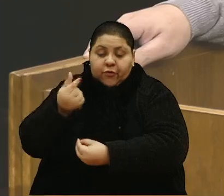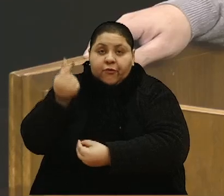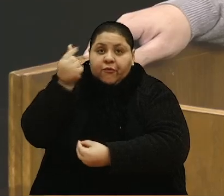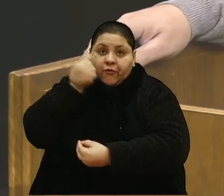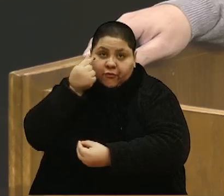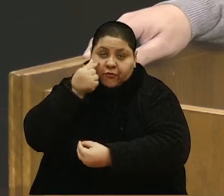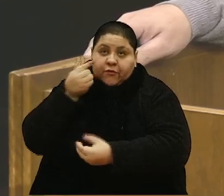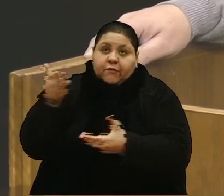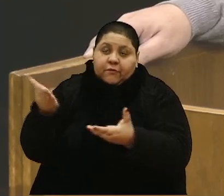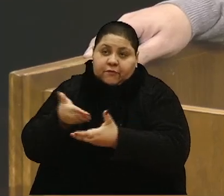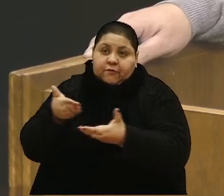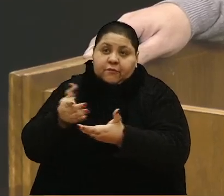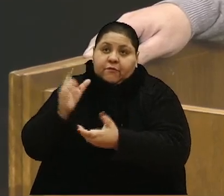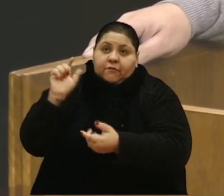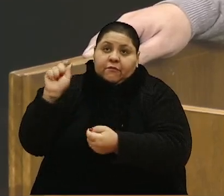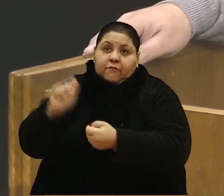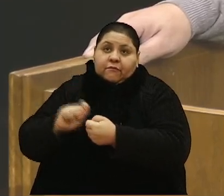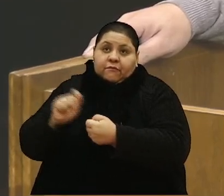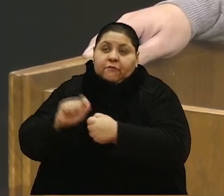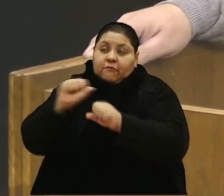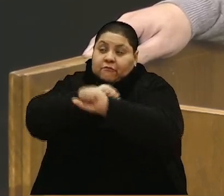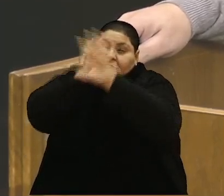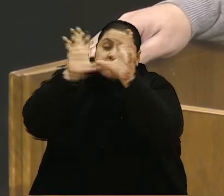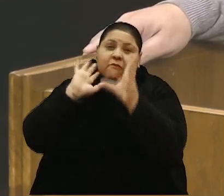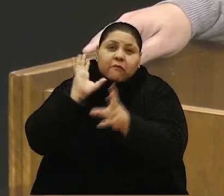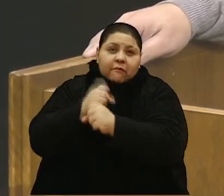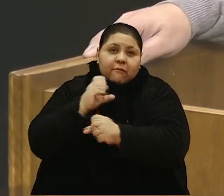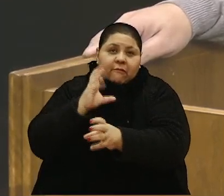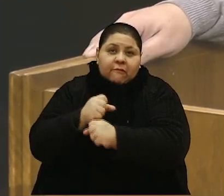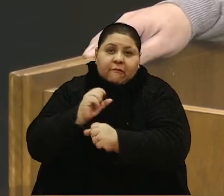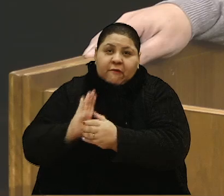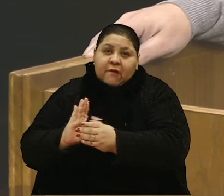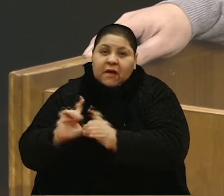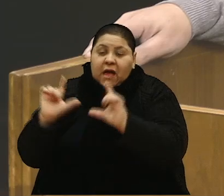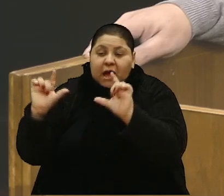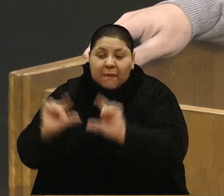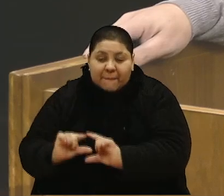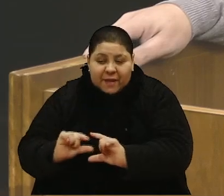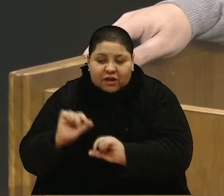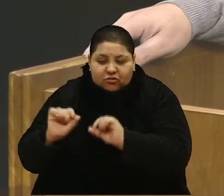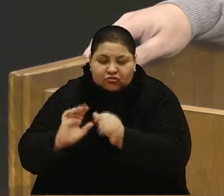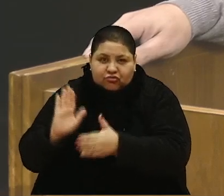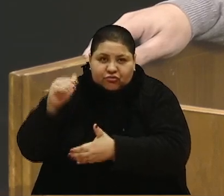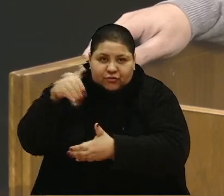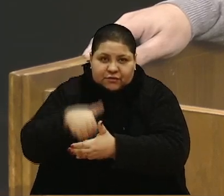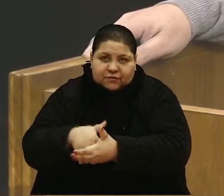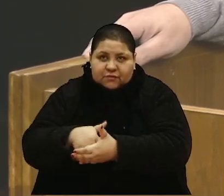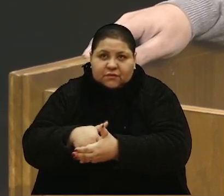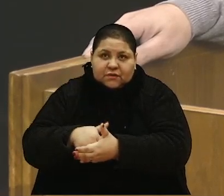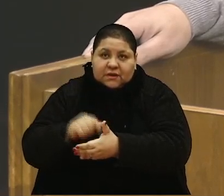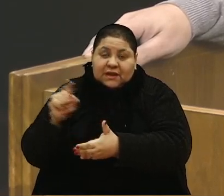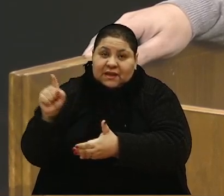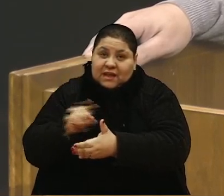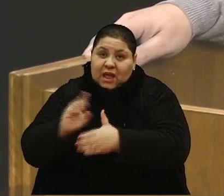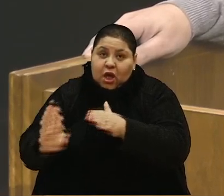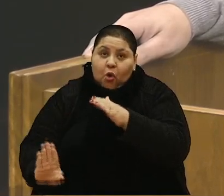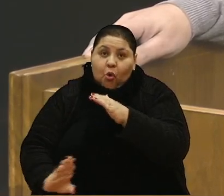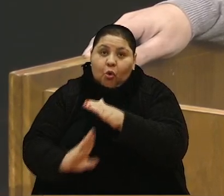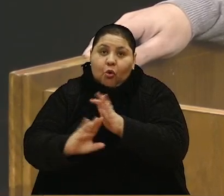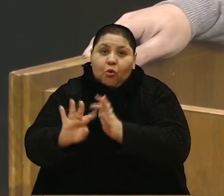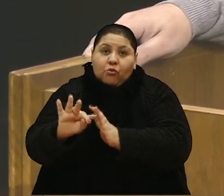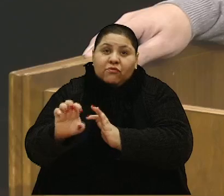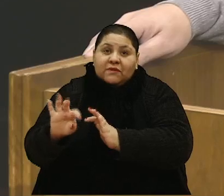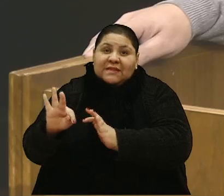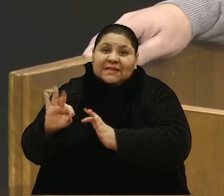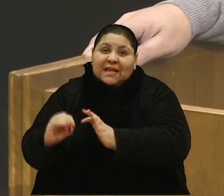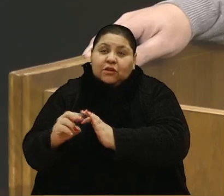sair, logo vai ser feita a prestação de contas muito, muito abaixo daquilo que nós votamos, que é o teto de 500 mil que poderia